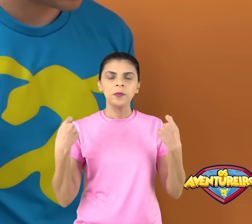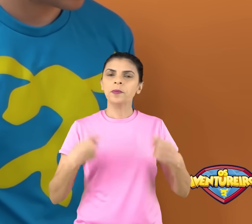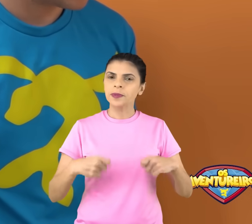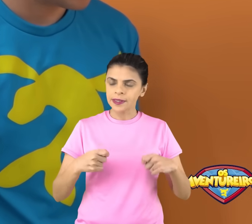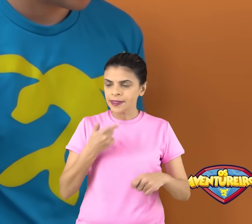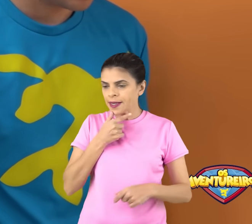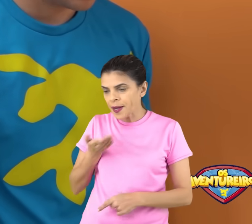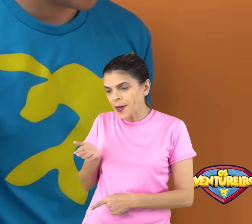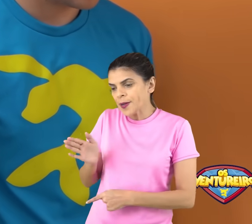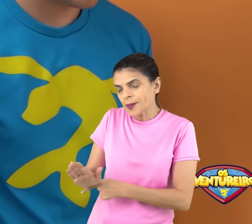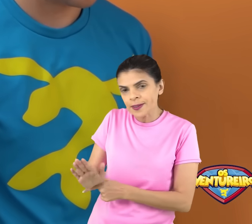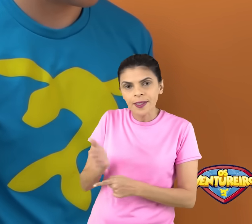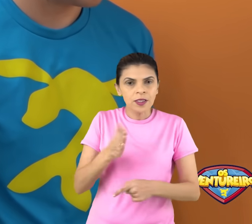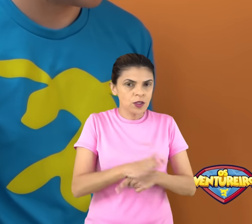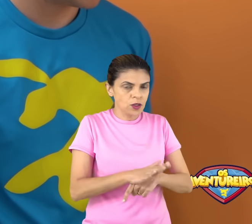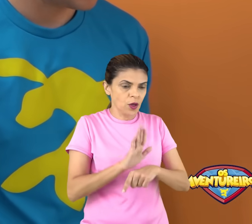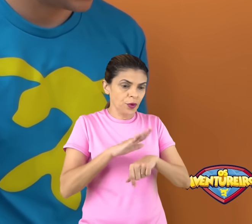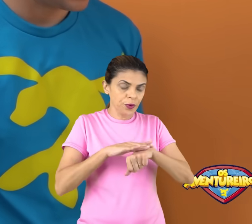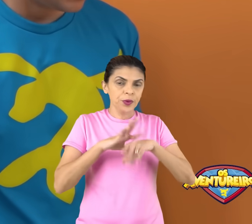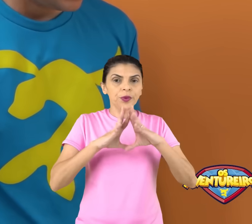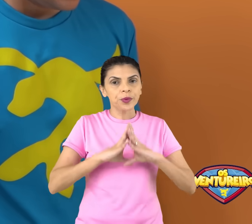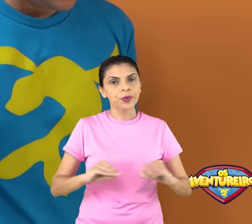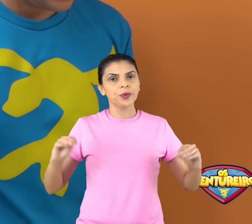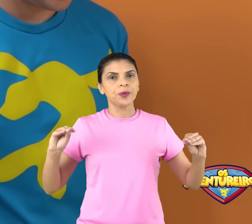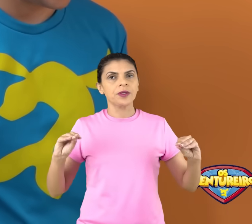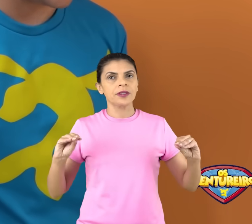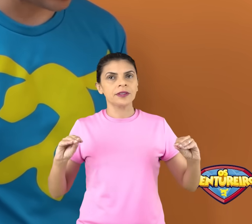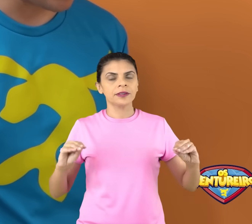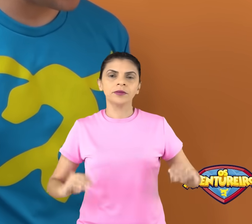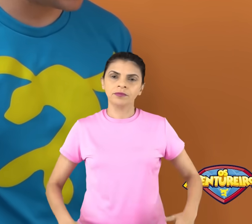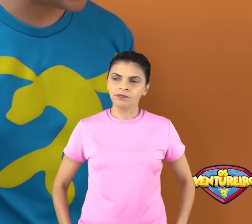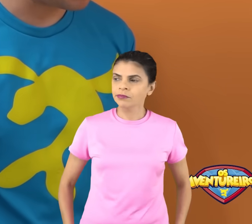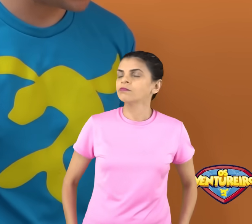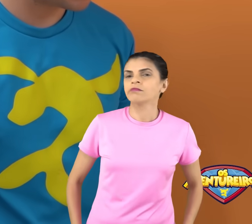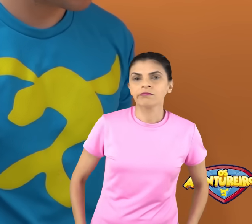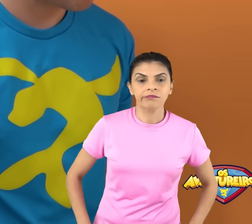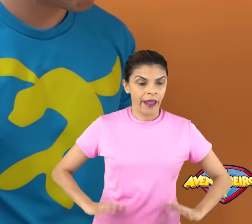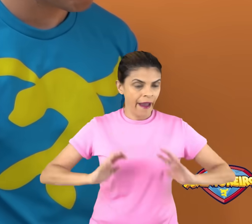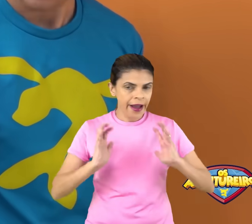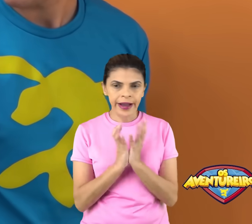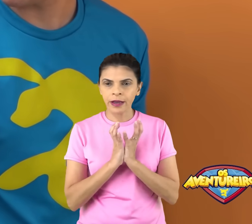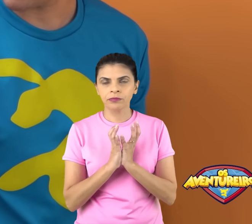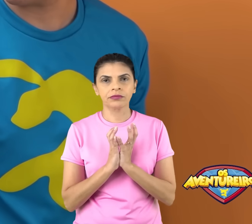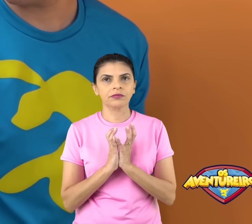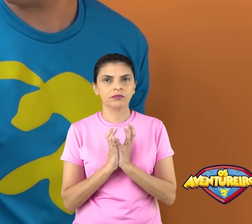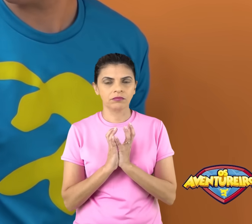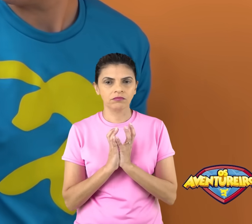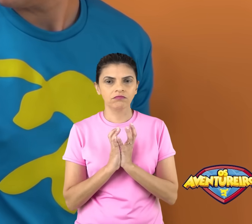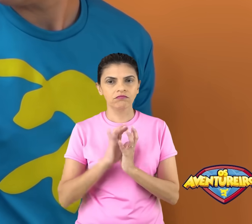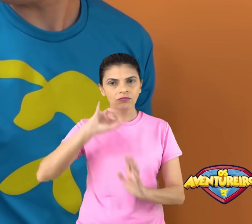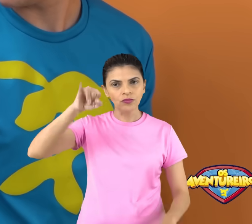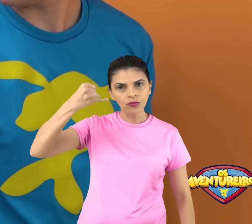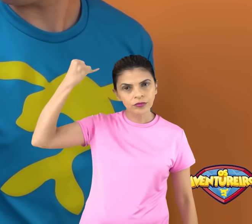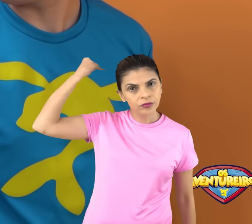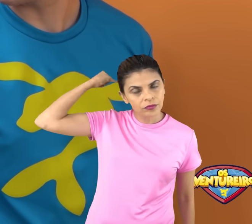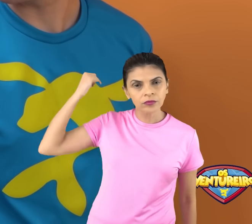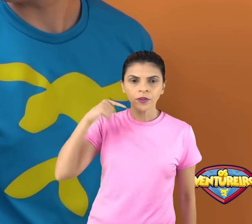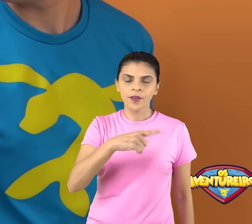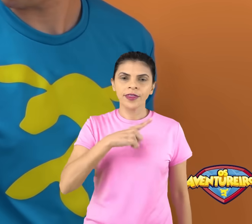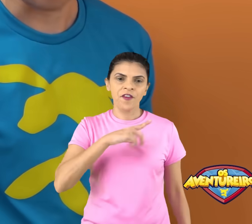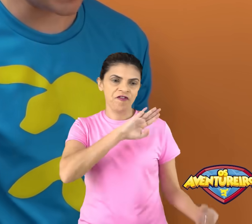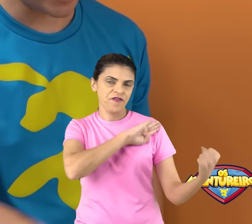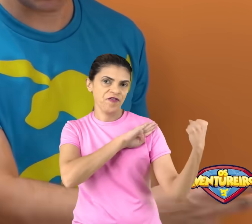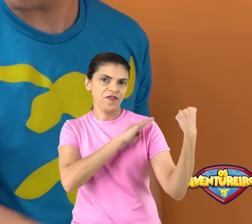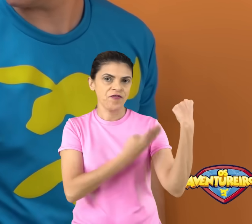de lá pra eu poder usar o meu poder de cura. Trabalho em equipe. Jesse, você tem a